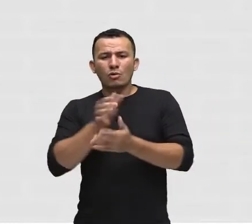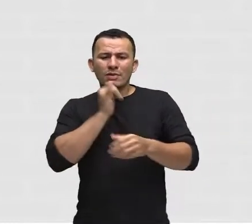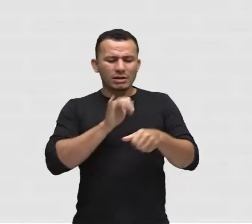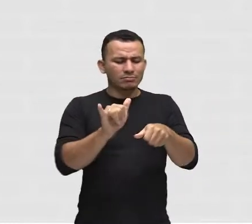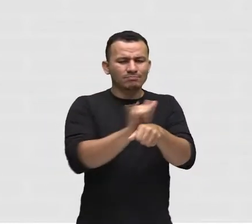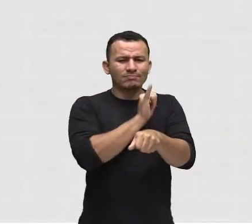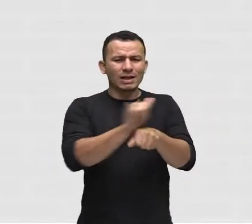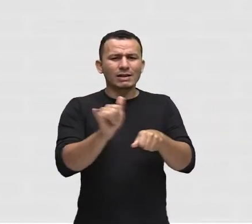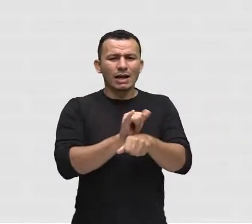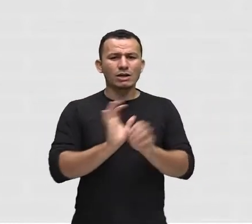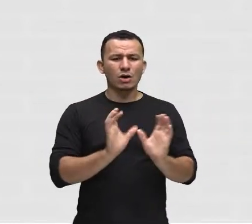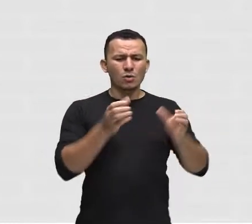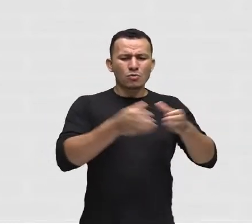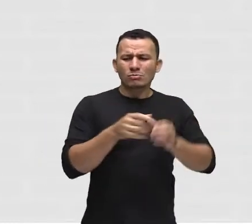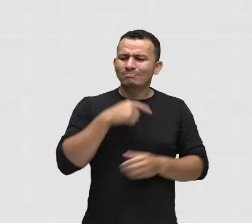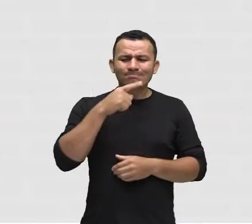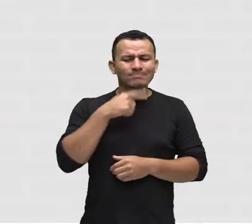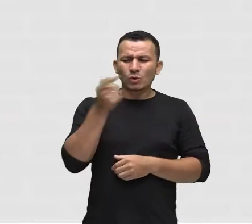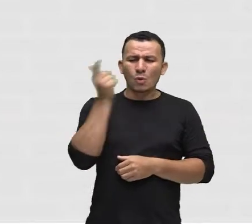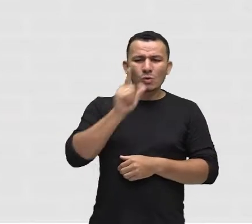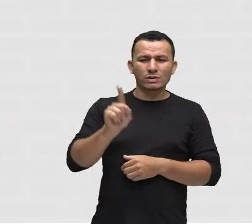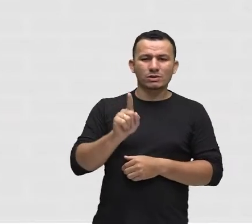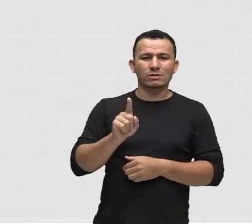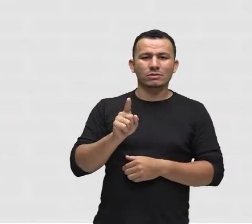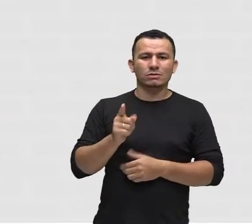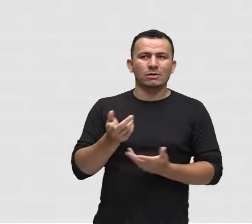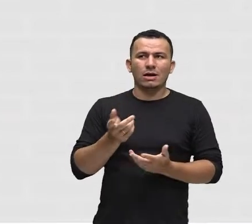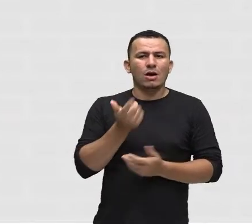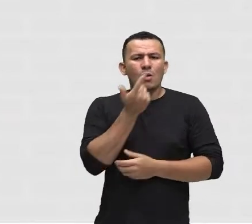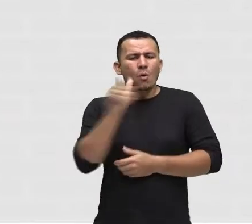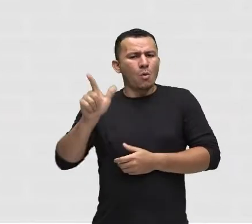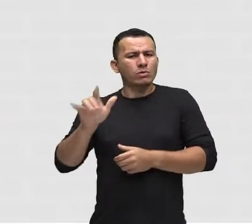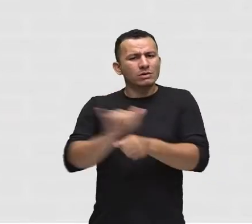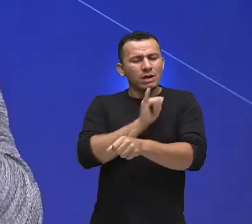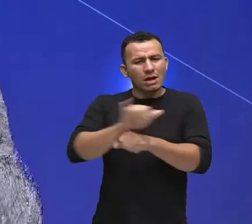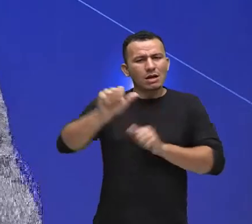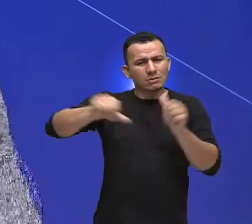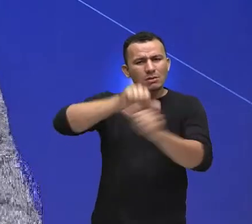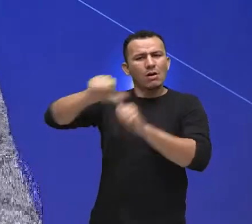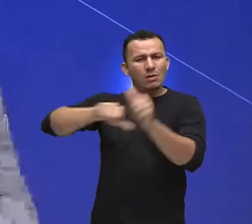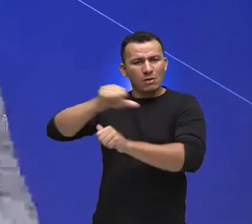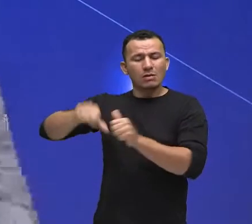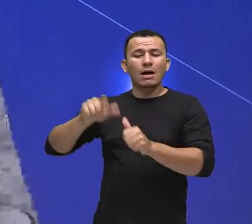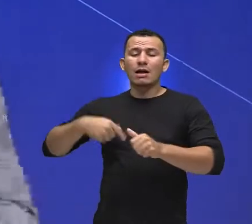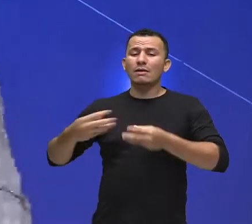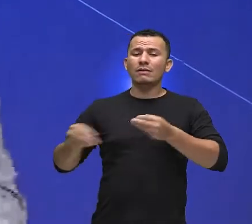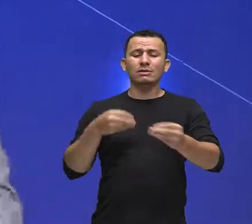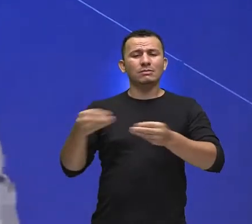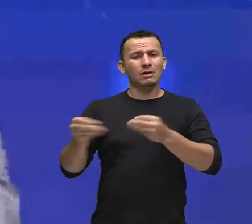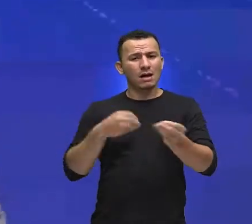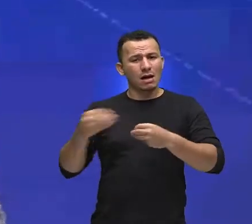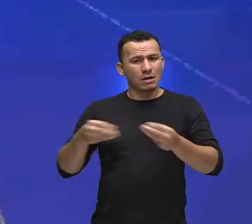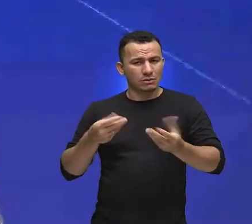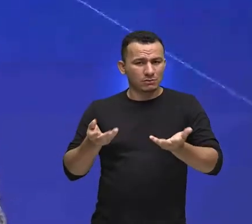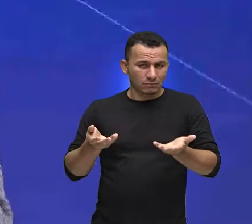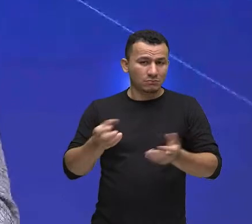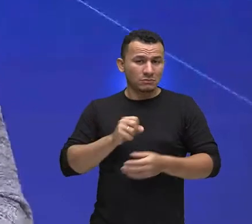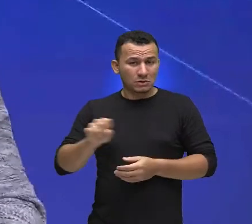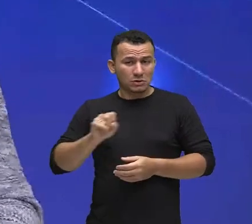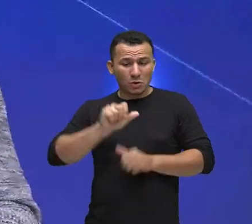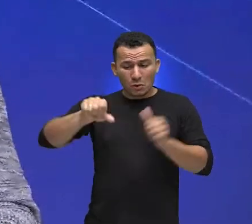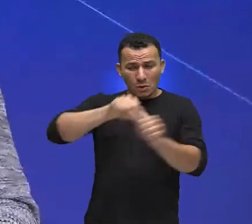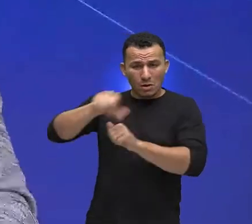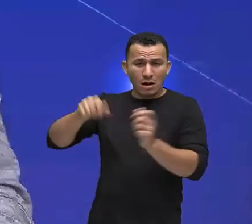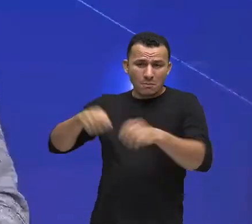está fluindo muito bem, então vamos tentar uma outra estratégia. Vamos tentar uma outra jogada. Essa plasticidade, essa flexibilidade de repente